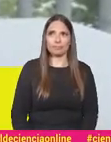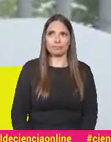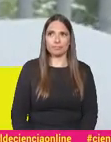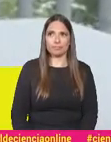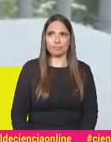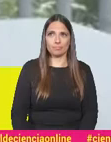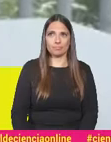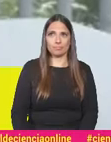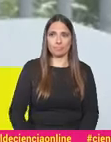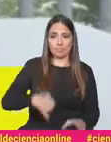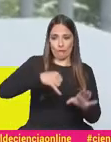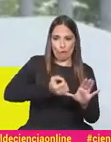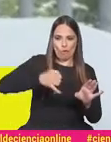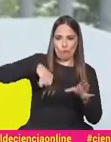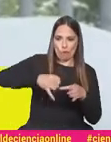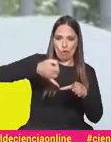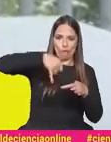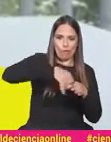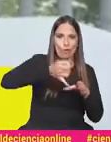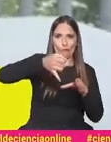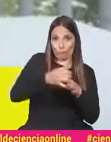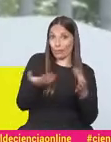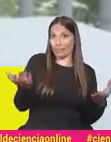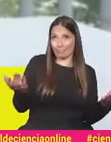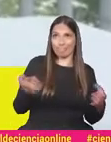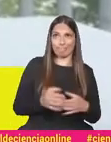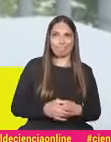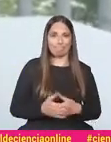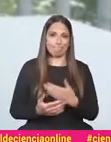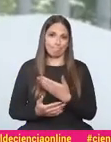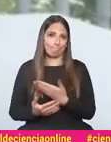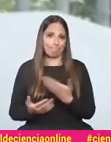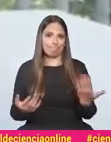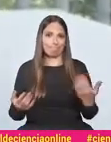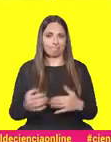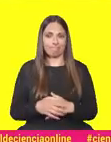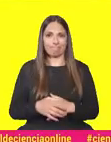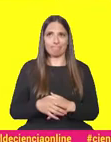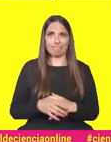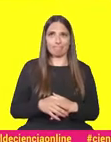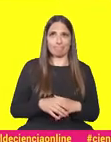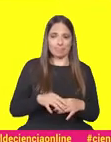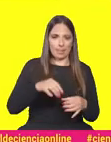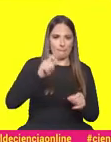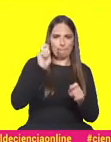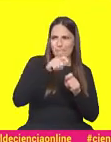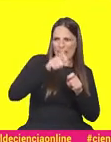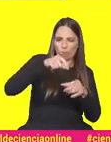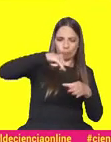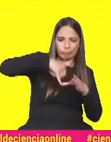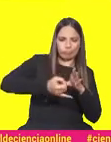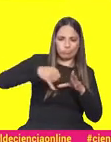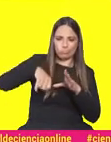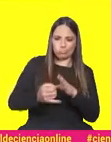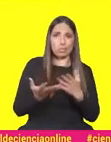A garrafa está furada, não é, Alexandra? Sim, furaram a garrafa com um prego e agora